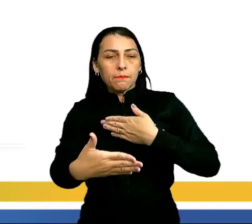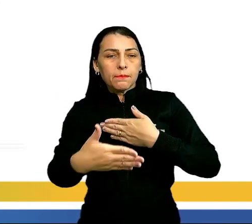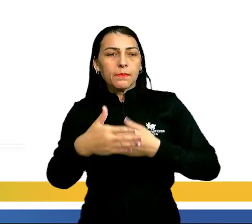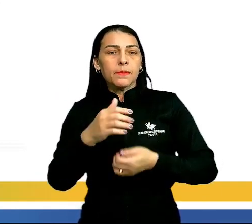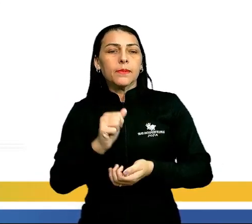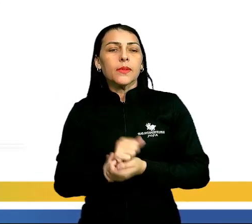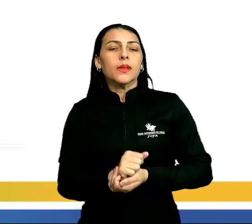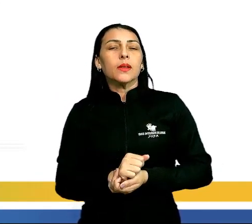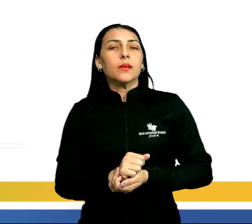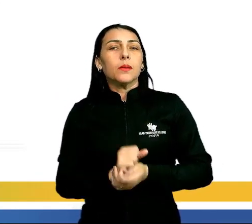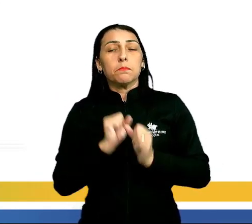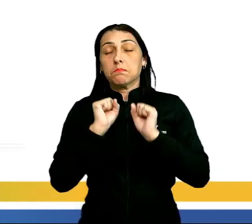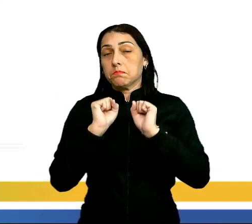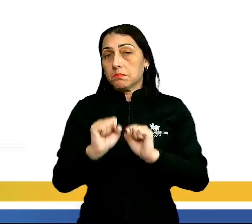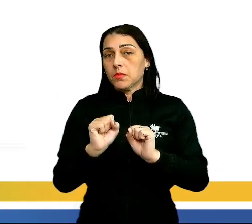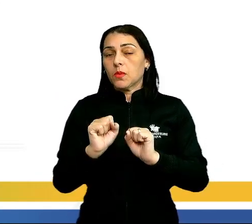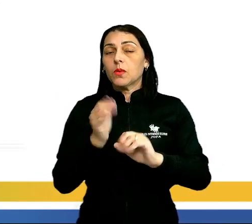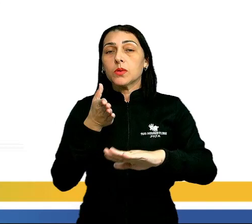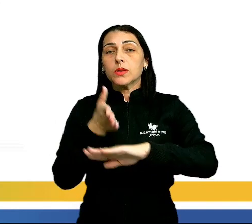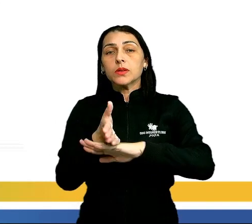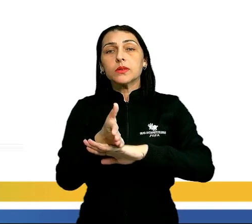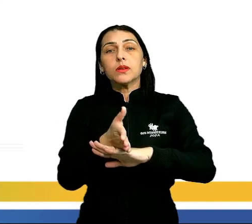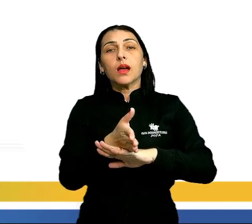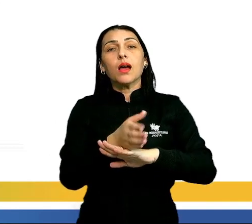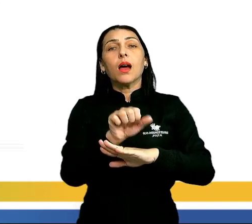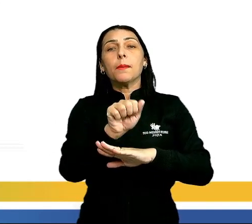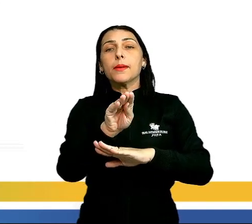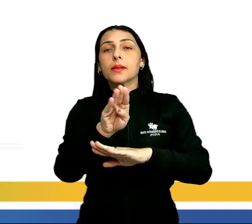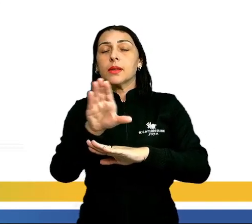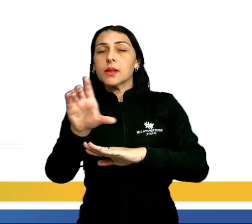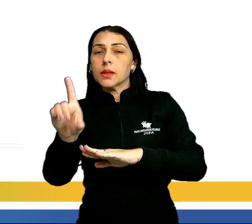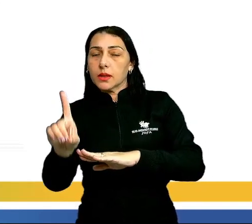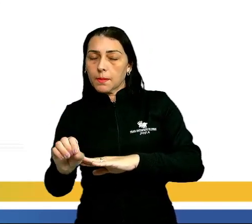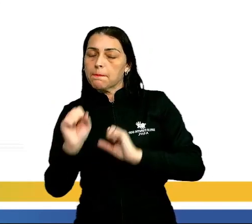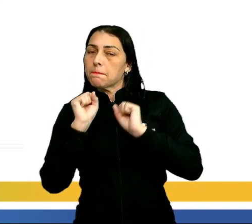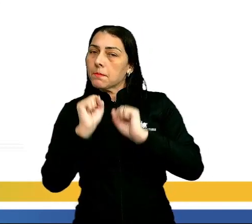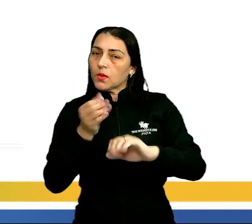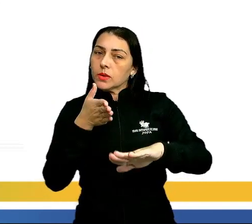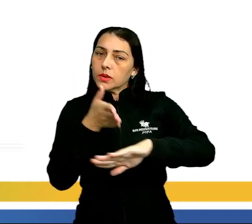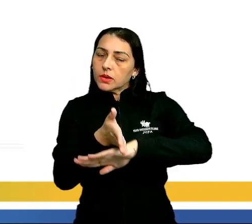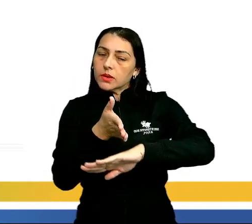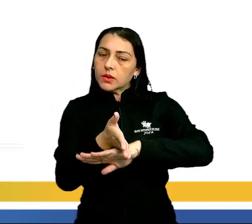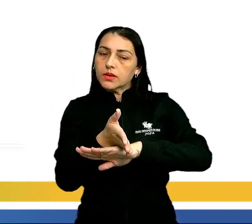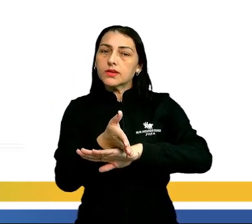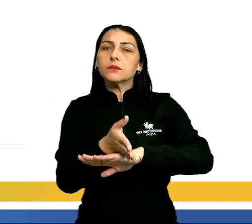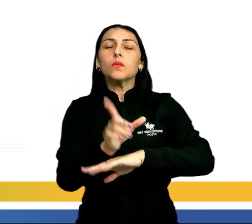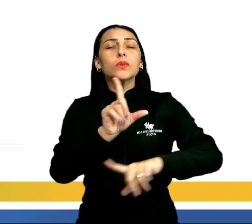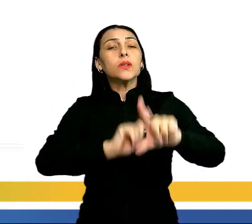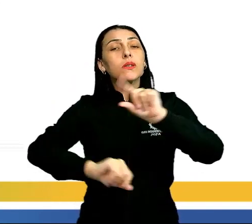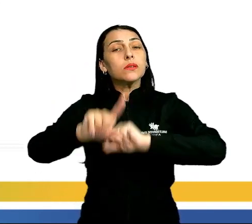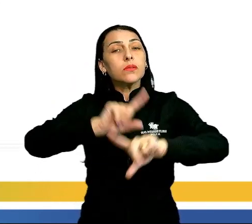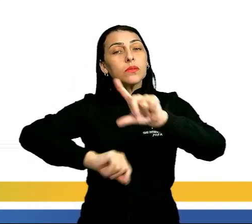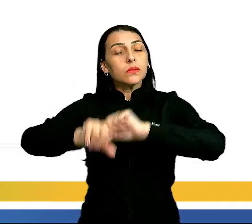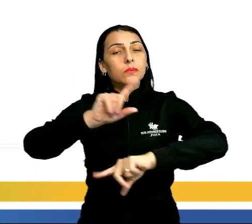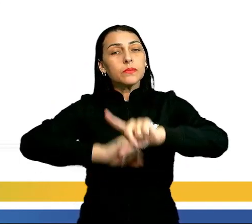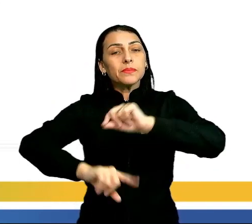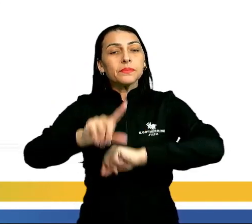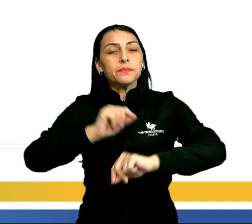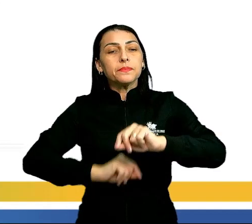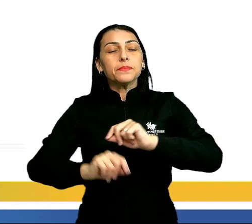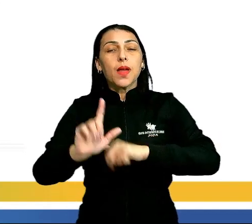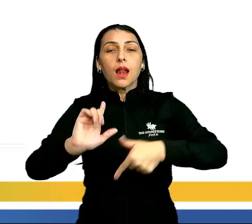da... você pode acessar em ordem alfabética, então você pode acessar, você seleciona